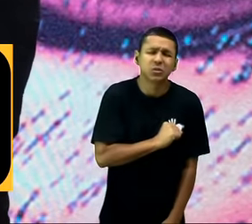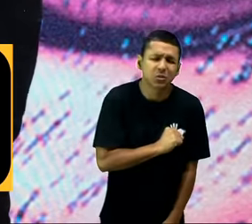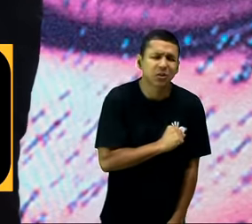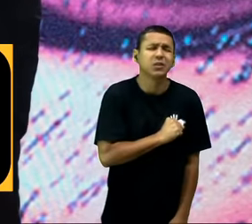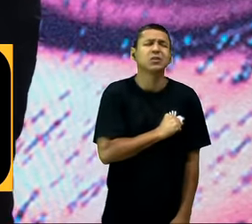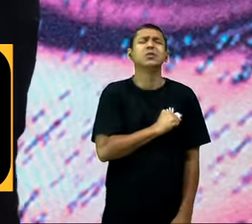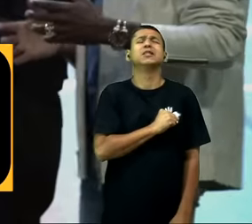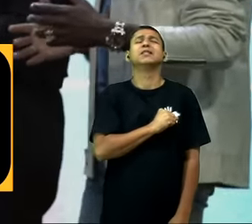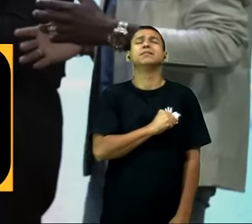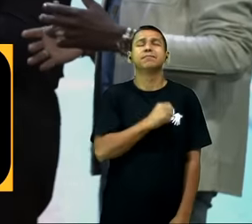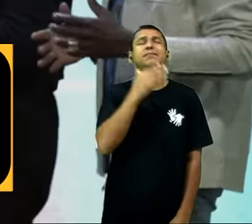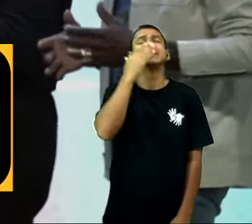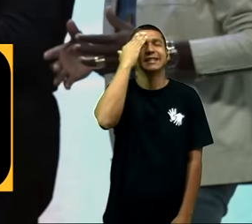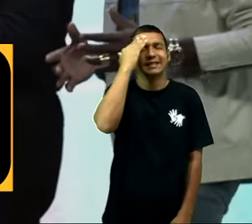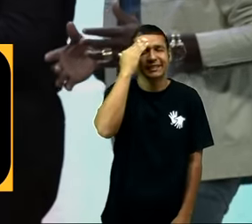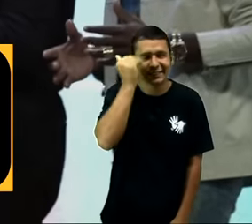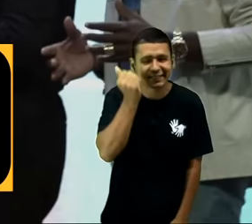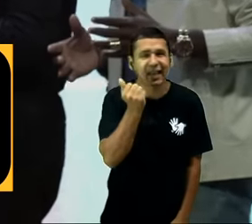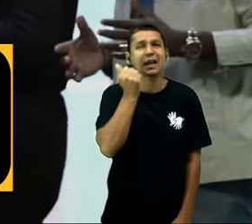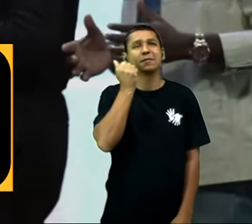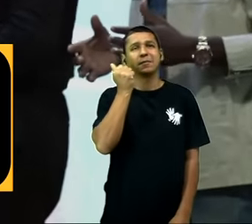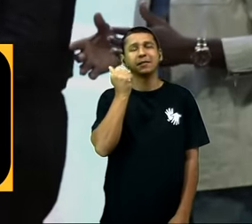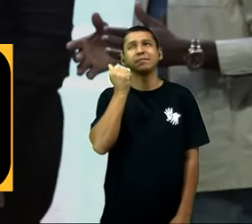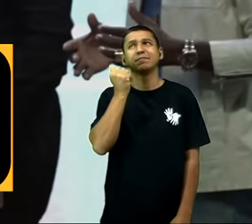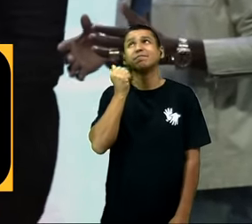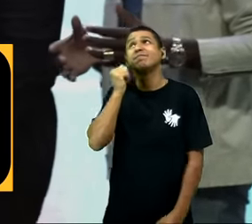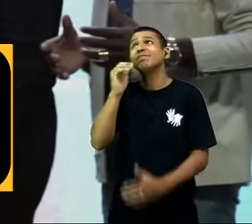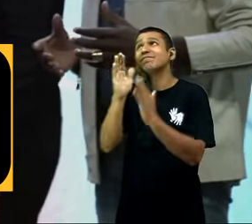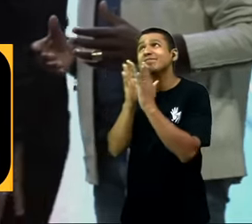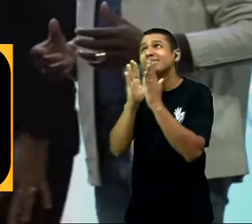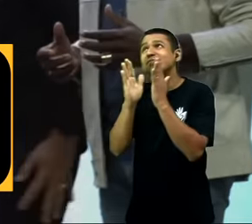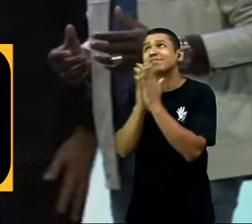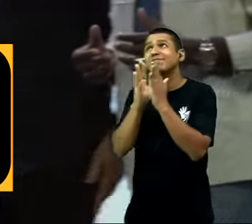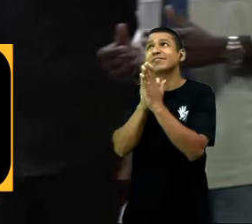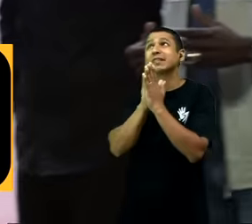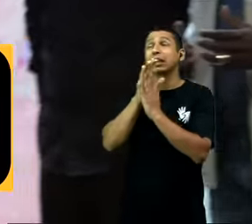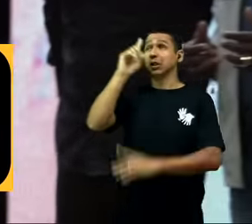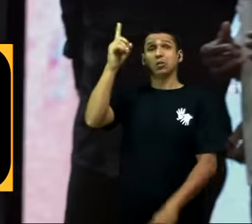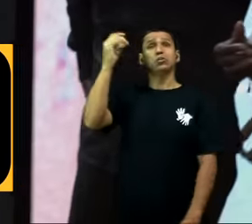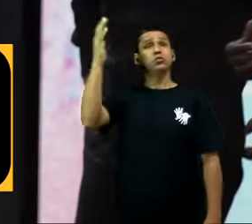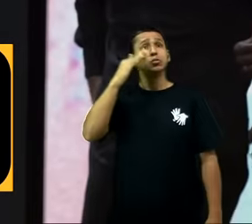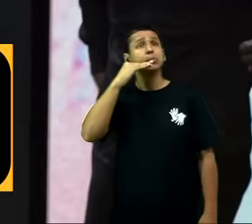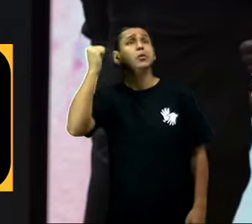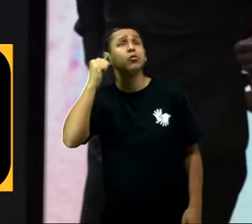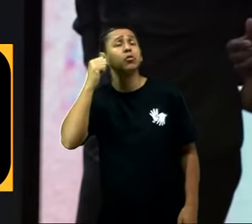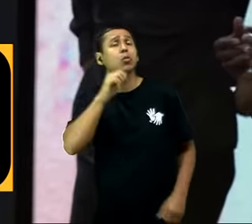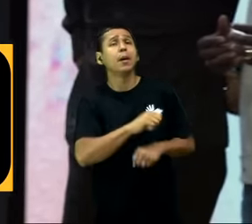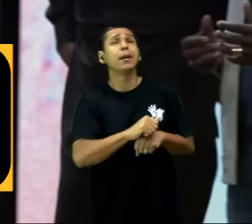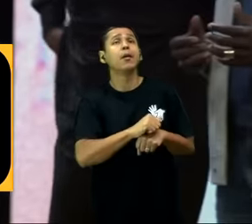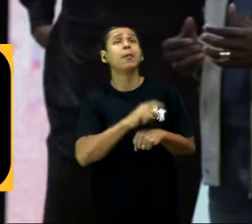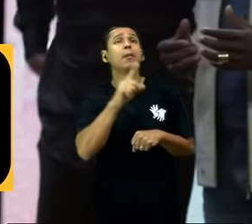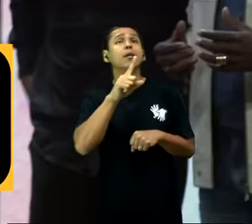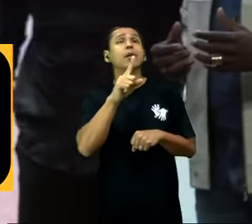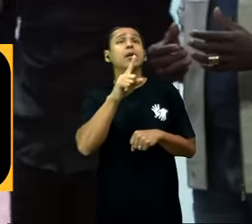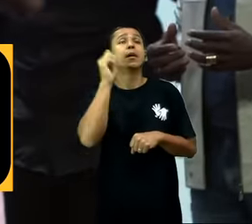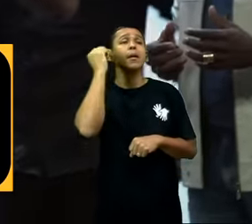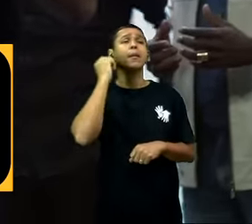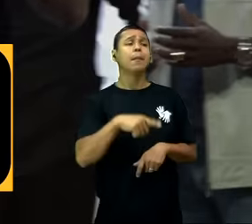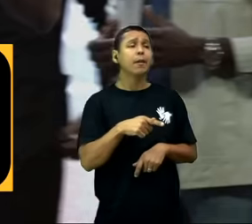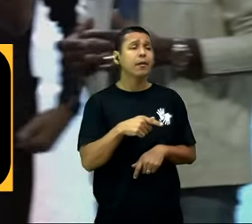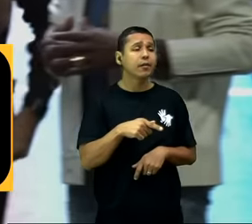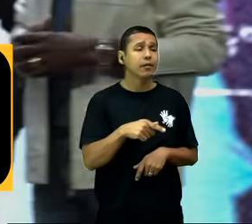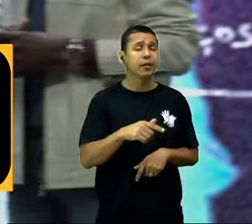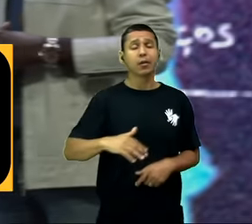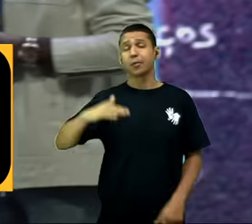coração de Deus. Deus pediu a Abraão para fazer o quê? Para fazer o quê com o menino? Para fazer o quê com o